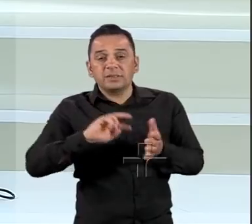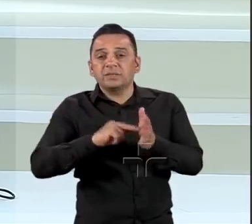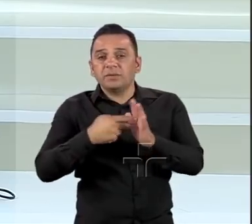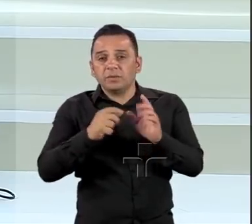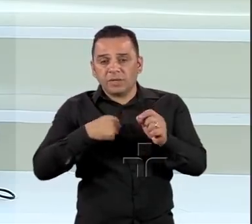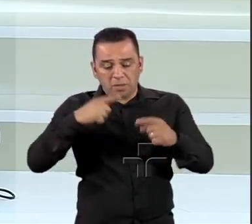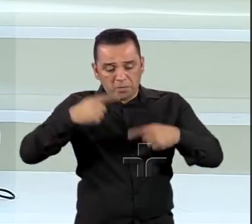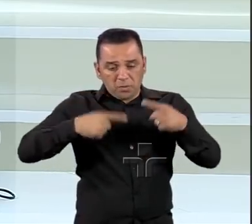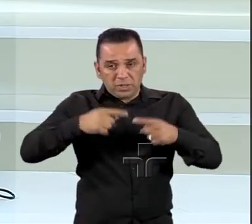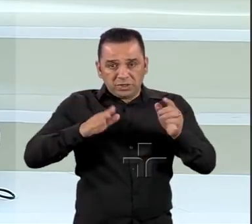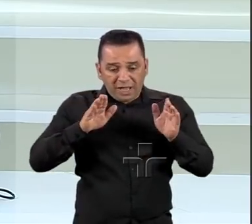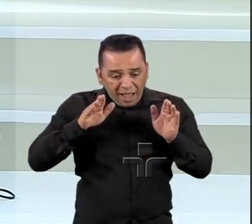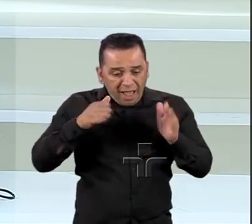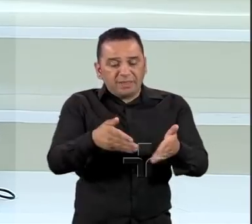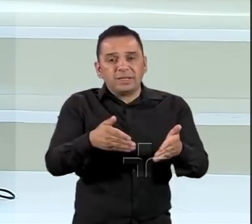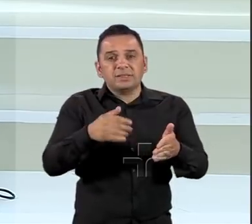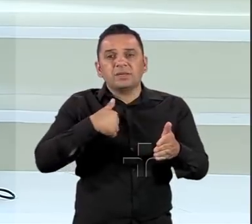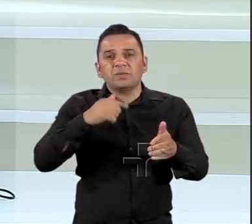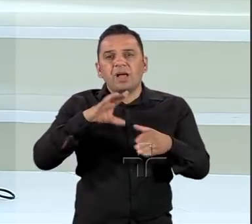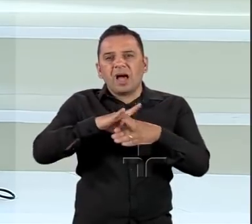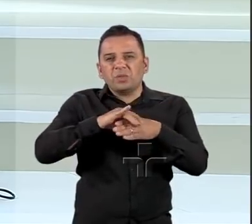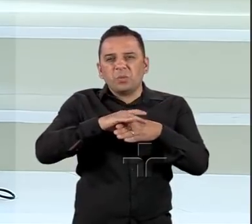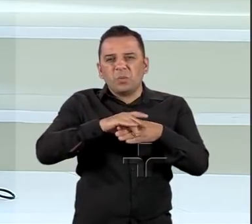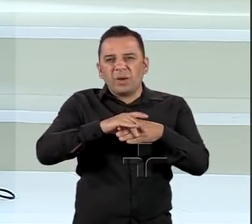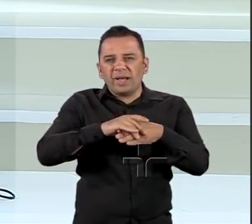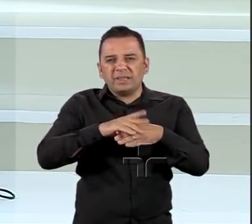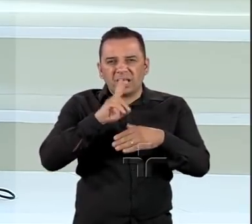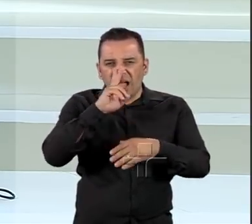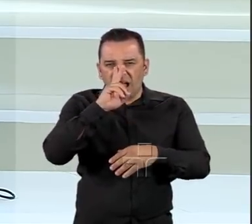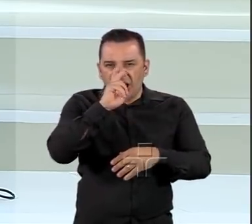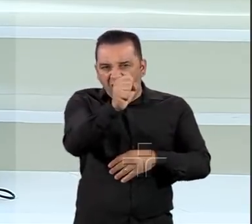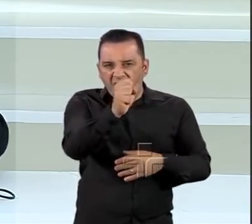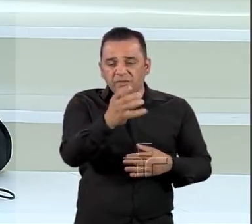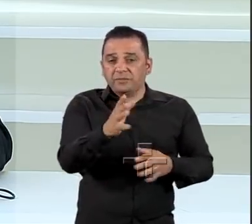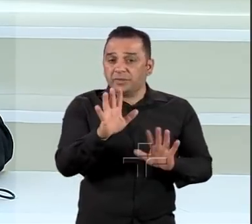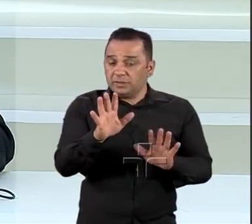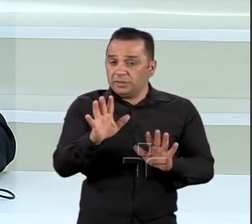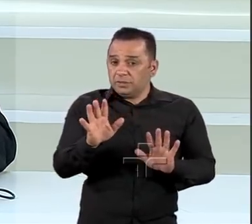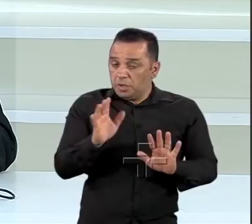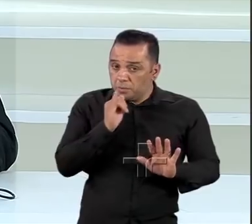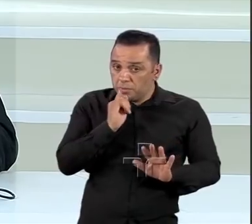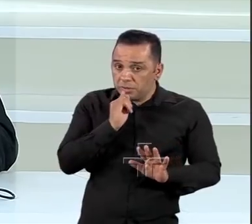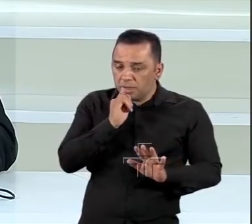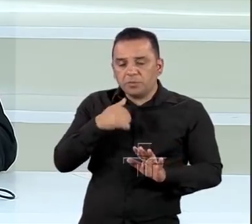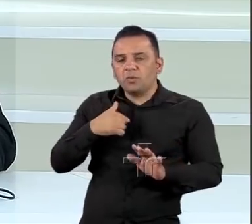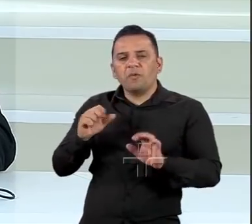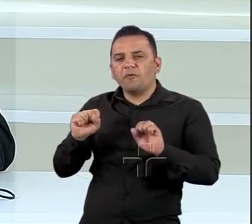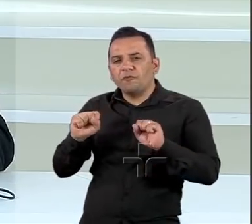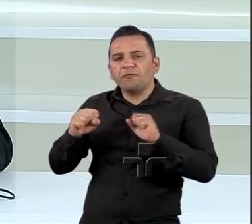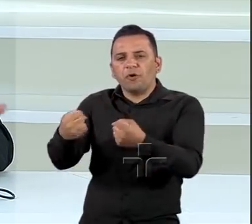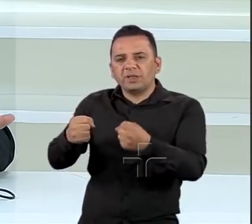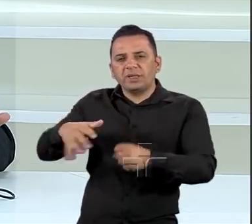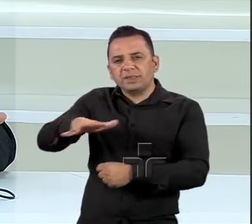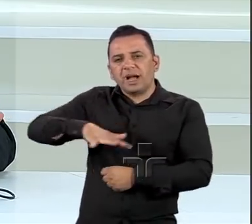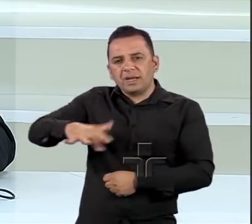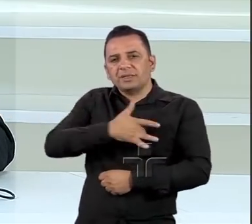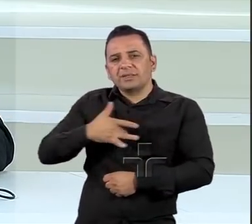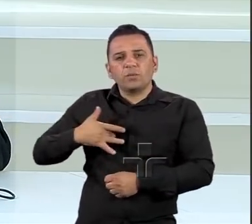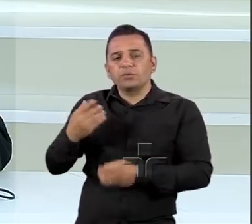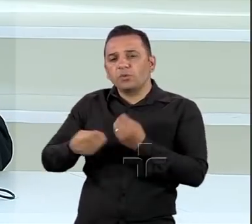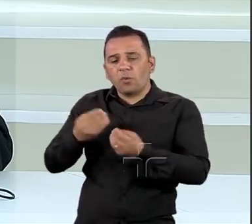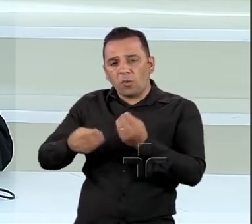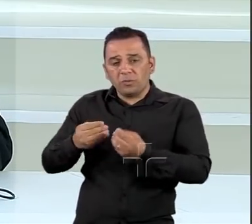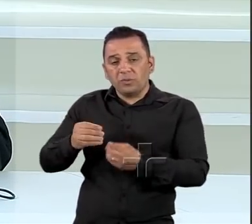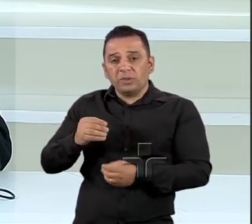às condições agudas, né? Aí um exemplo de fortalecimento é a universalização do SAMU,